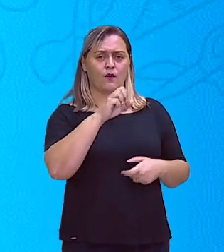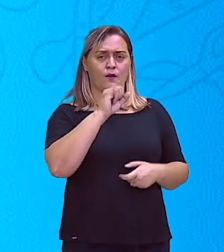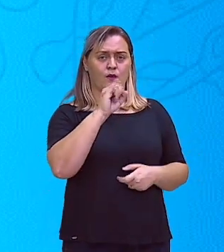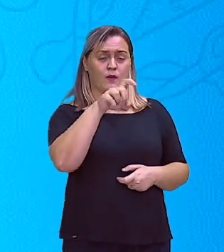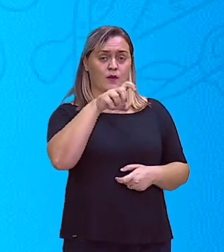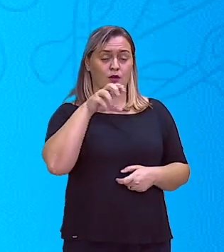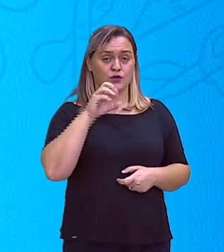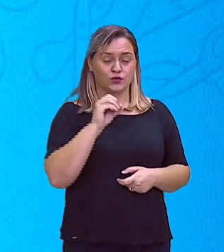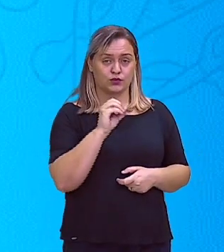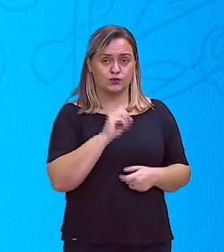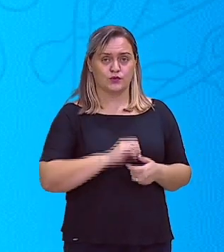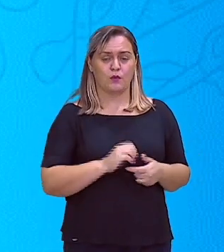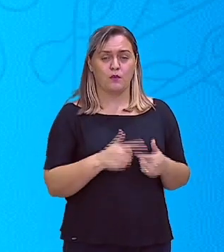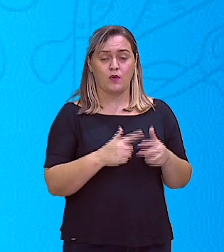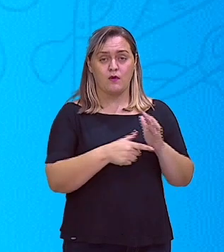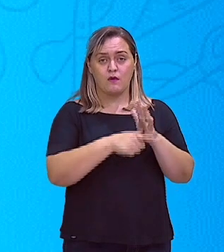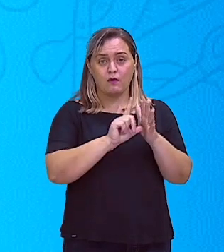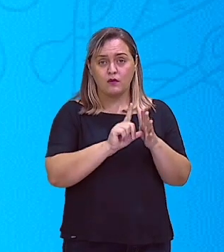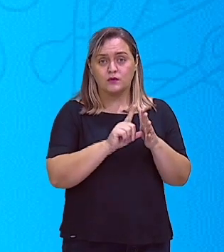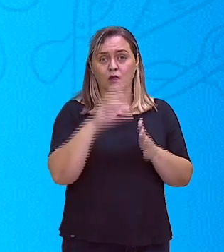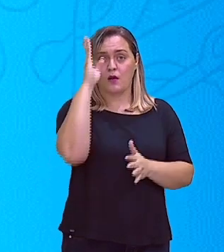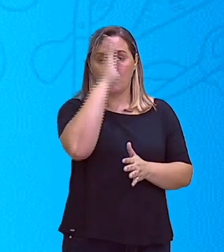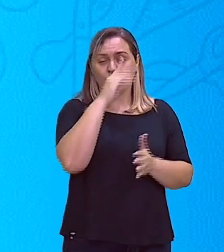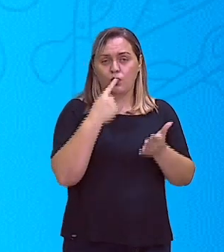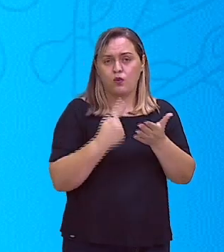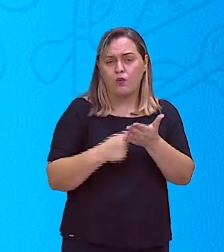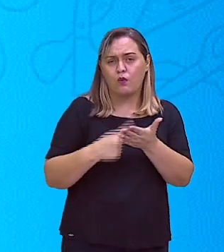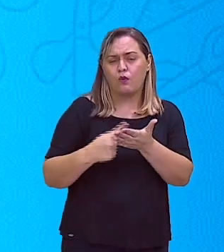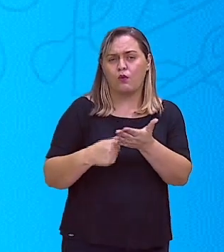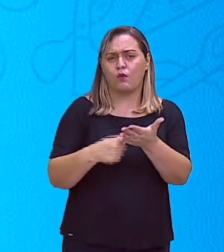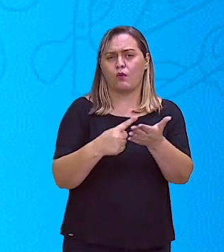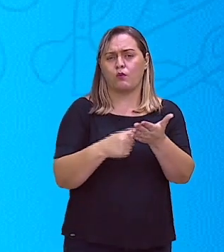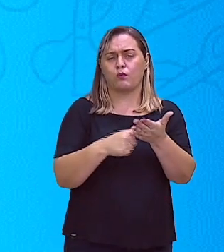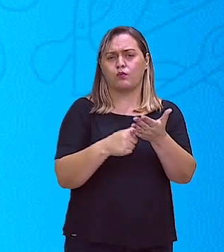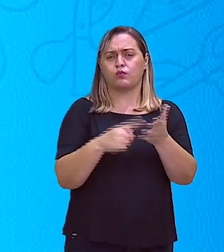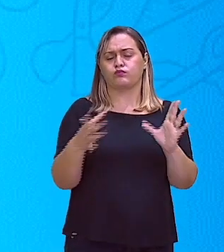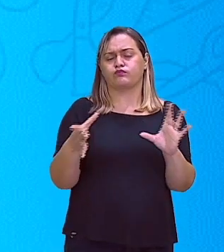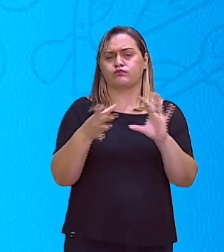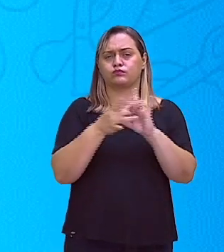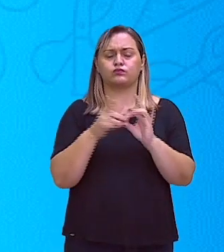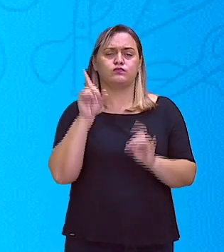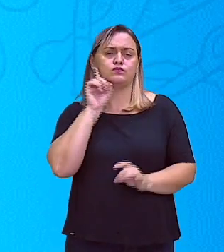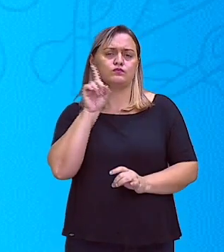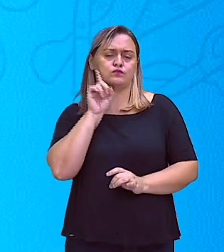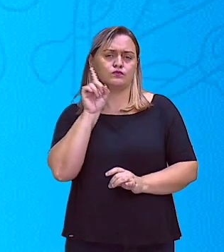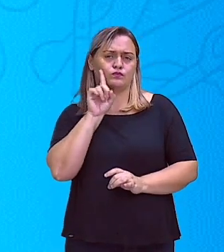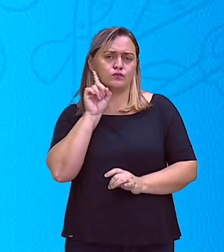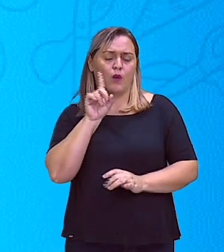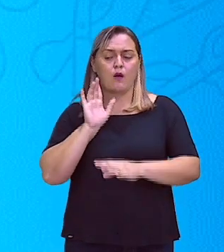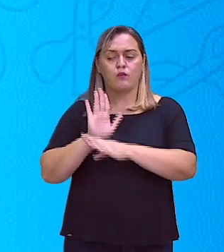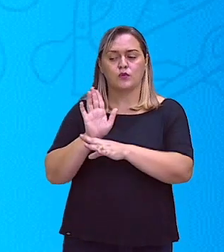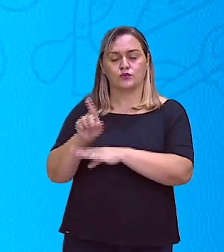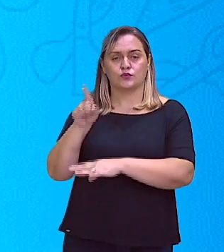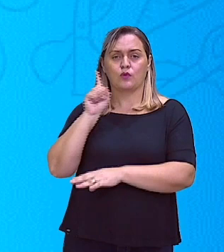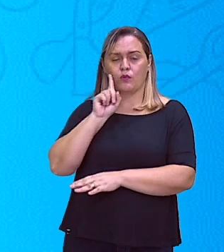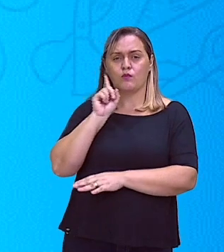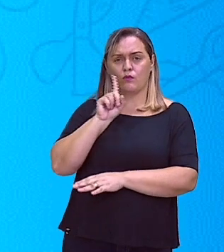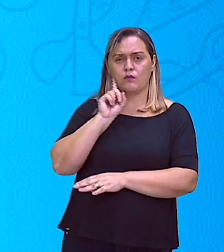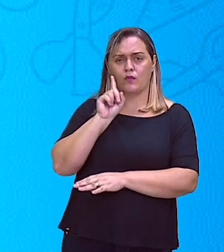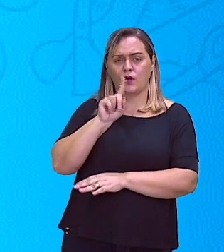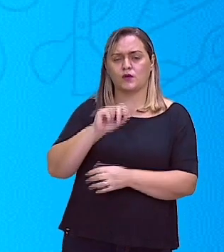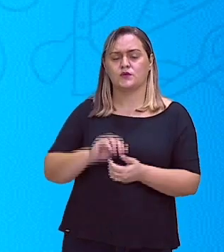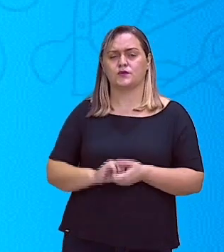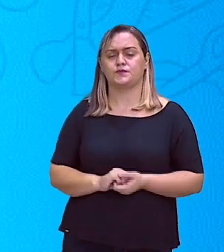com os Estados Unidos que incluíram benefícios econômicos para aquele país o